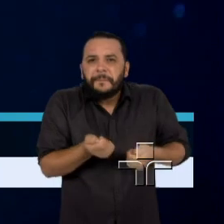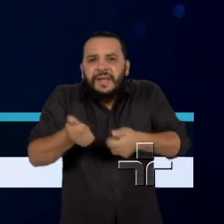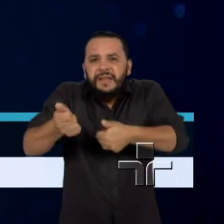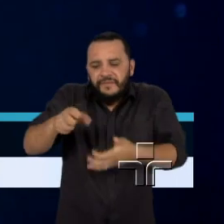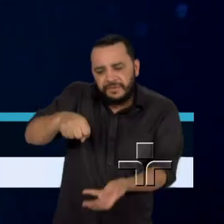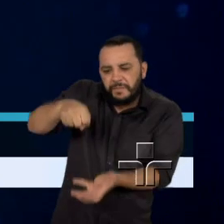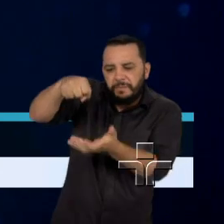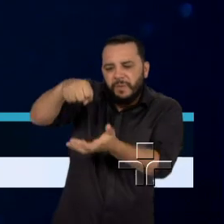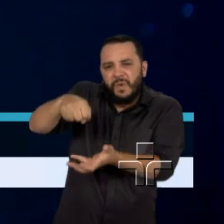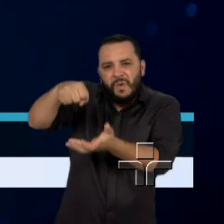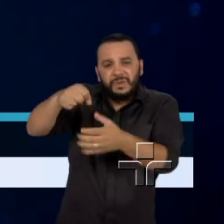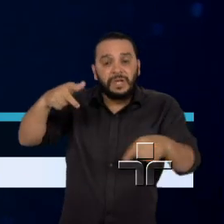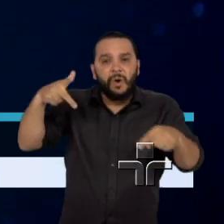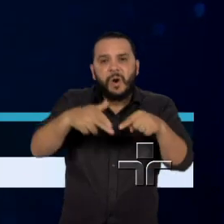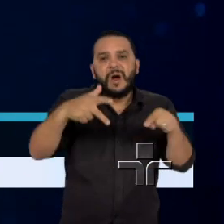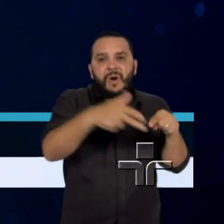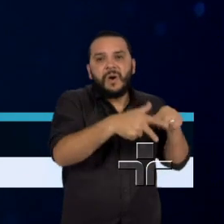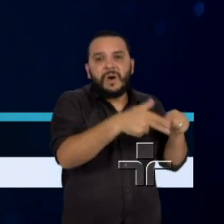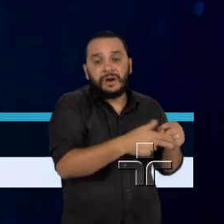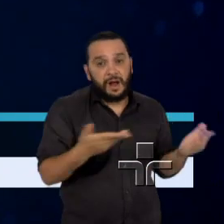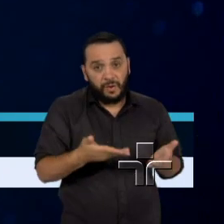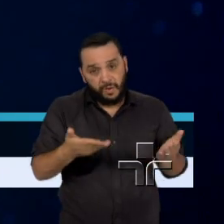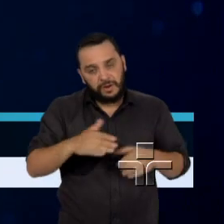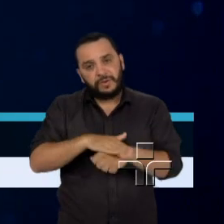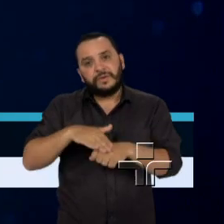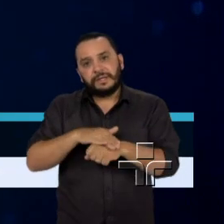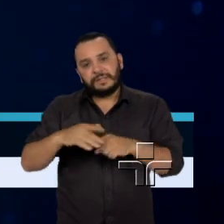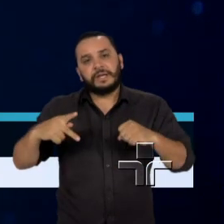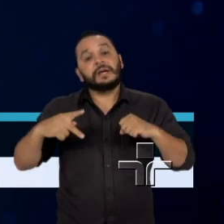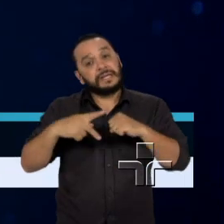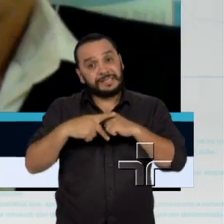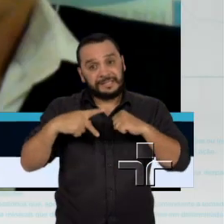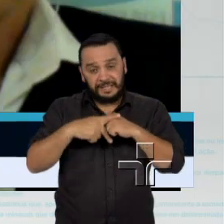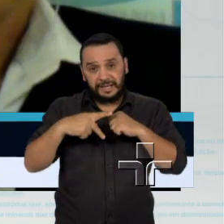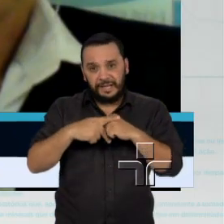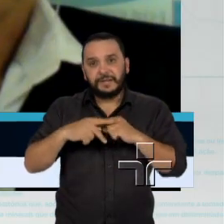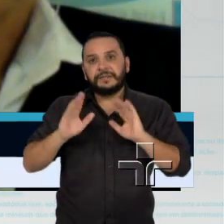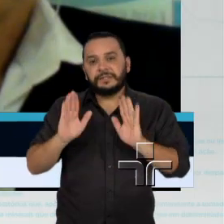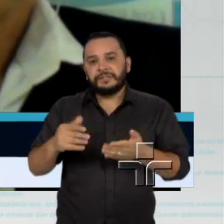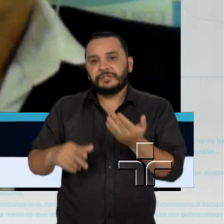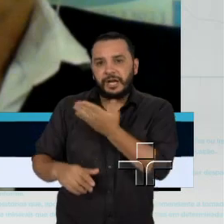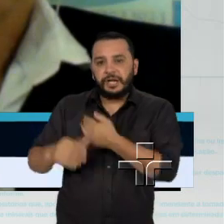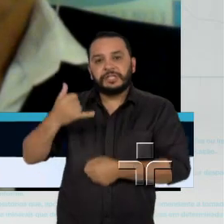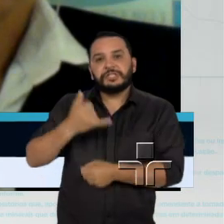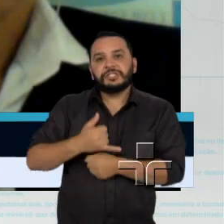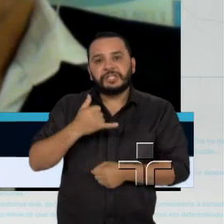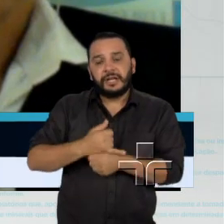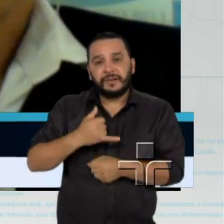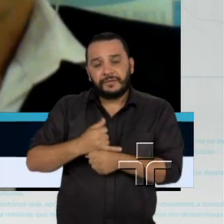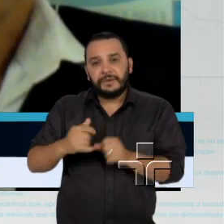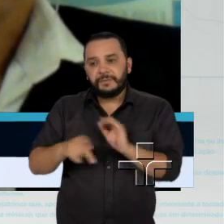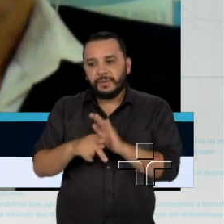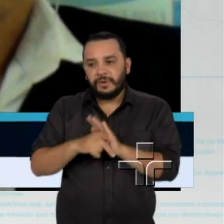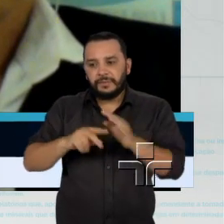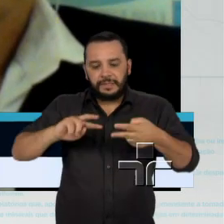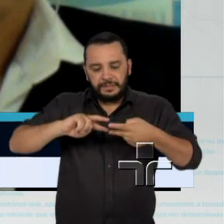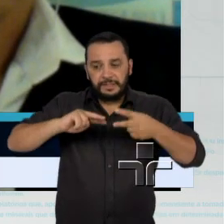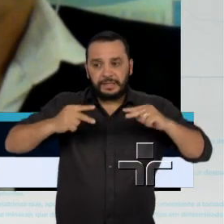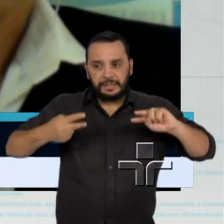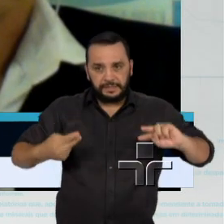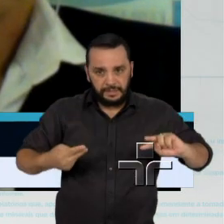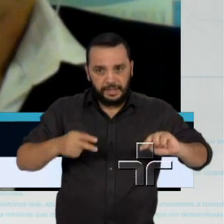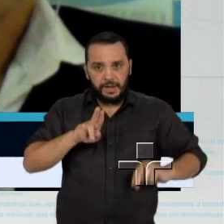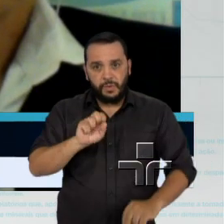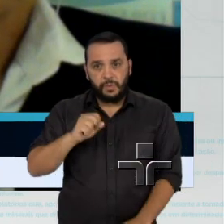bolsas de estudos do CNPq, nós conversamos agora com a chefe do Laboratório Nacional de Células-Tronco Embrionárias da USP, Lígia da